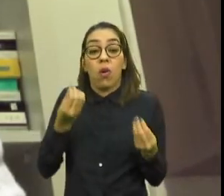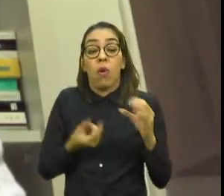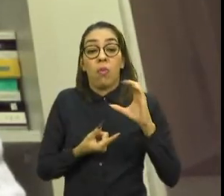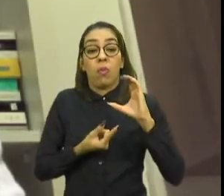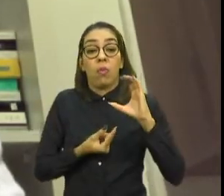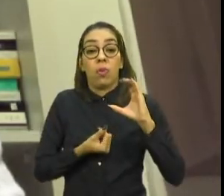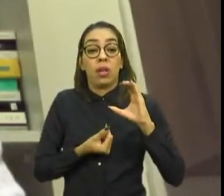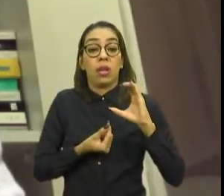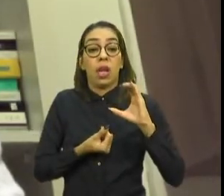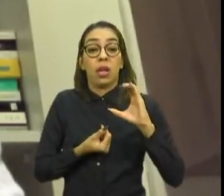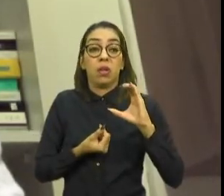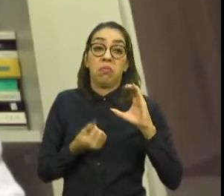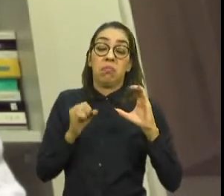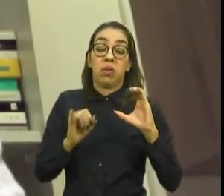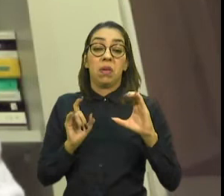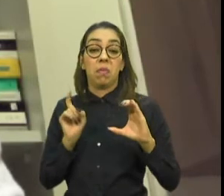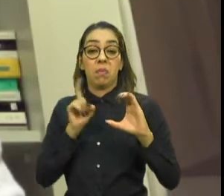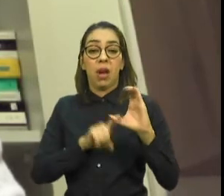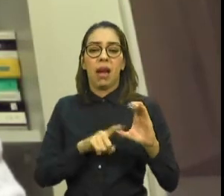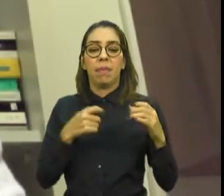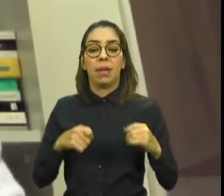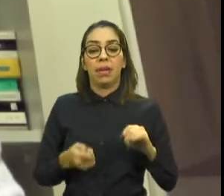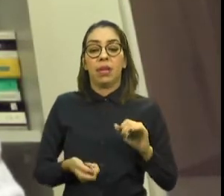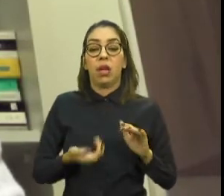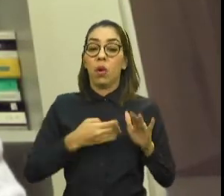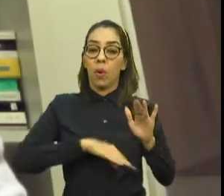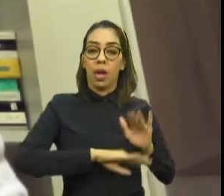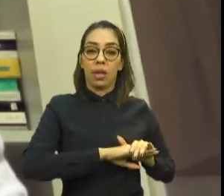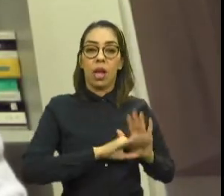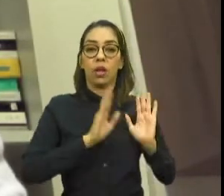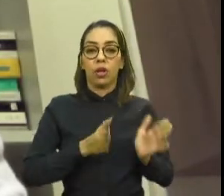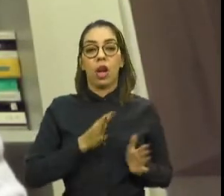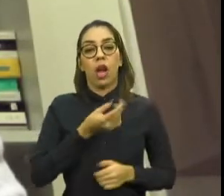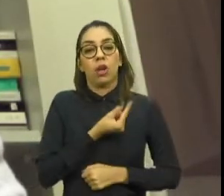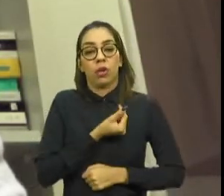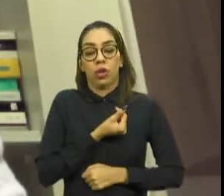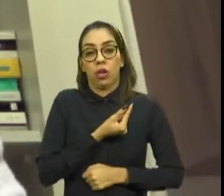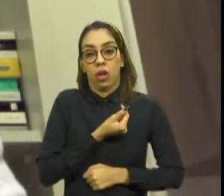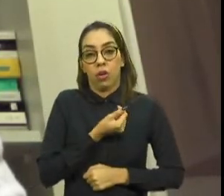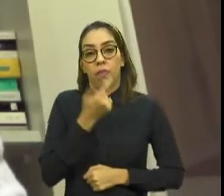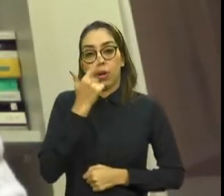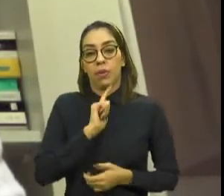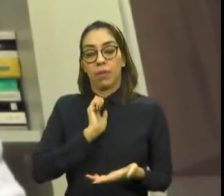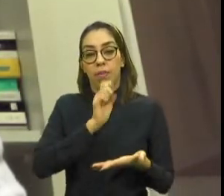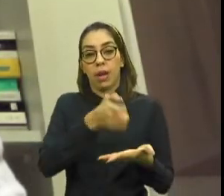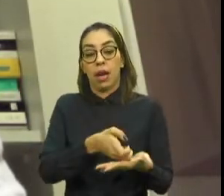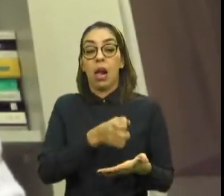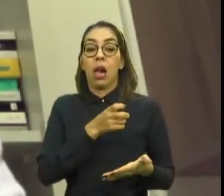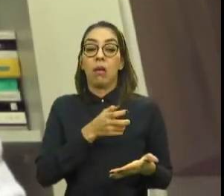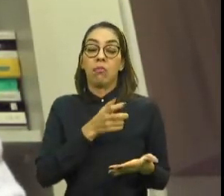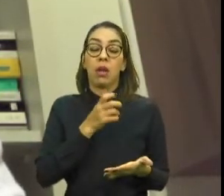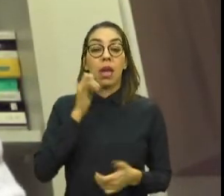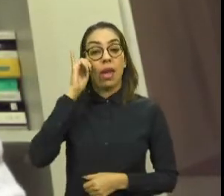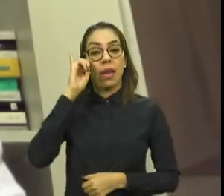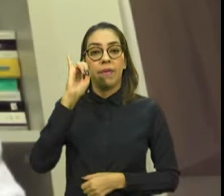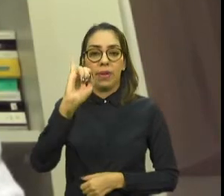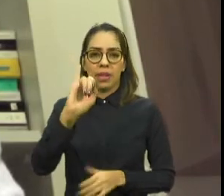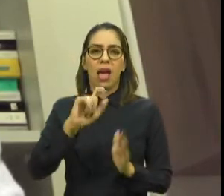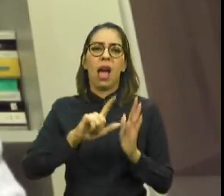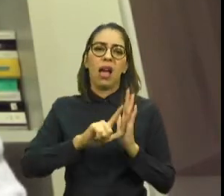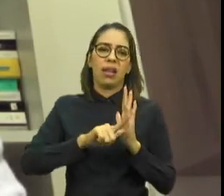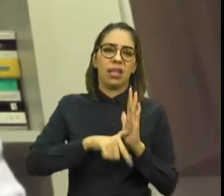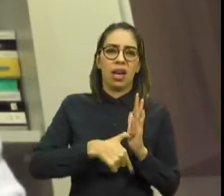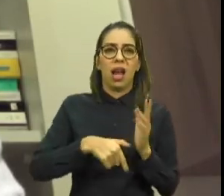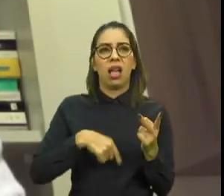reservar algum capital para compensar e ter essa reserva para não ficar em atraso, não ficar